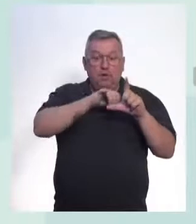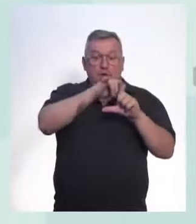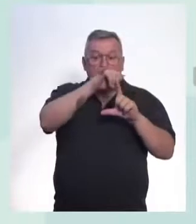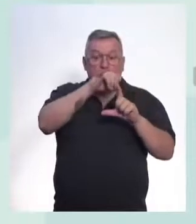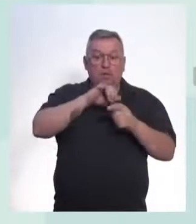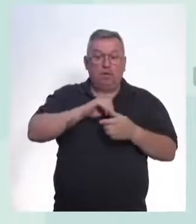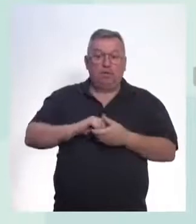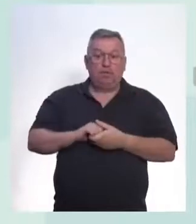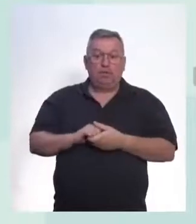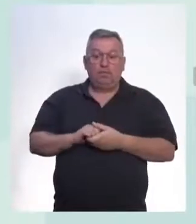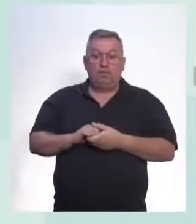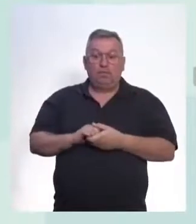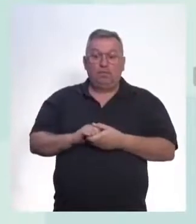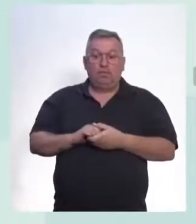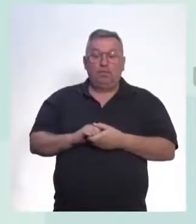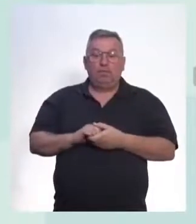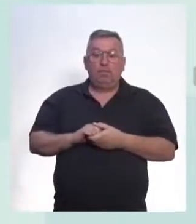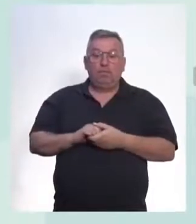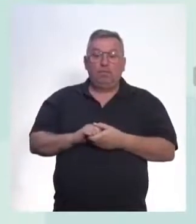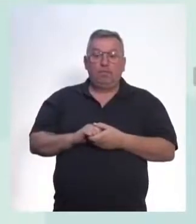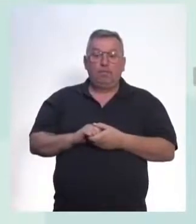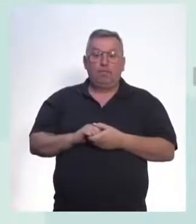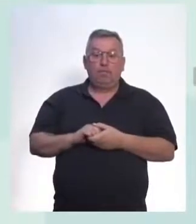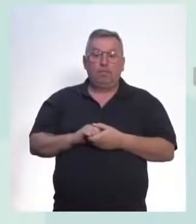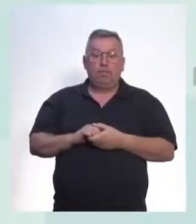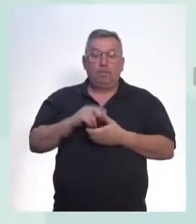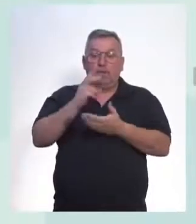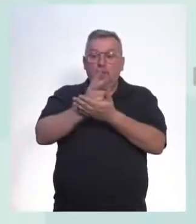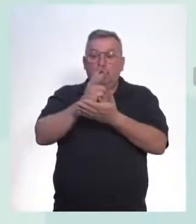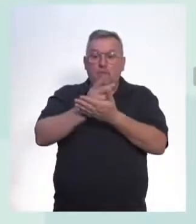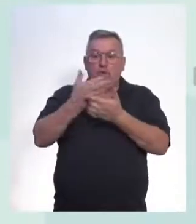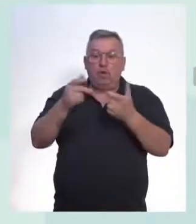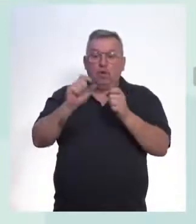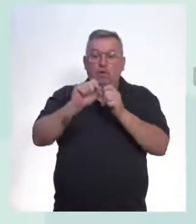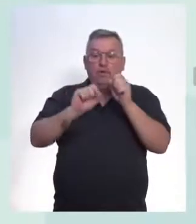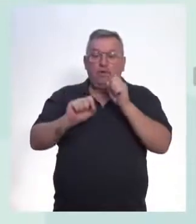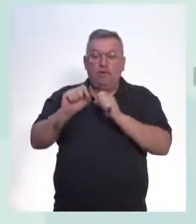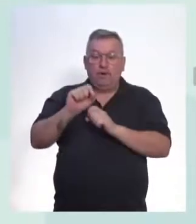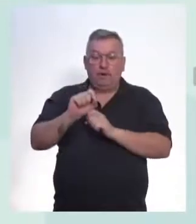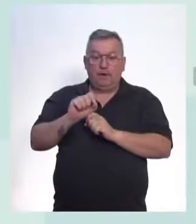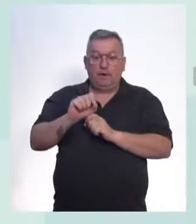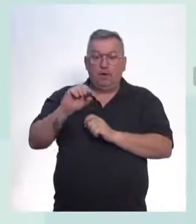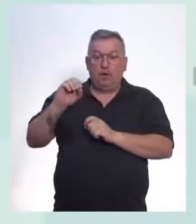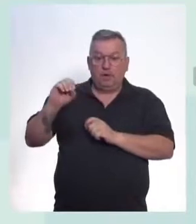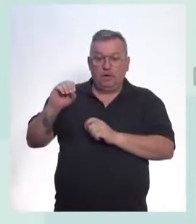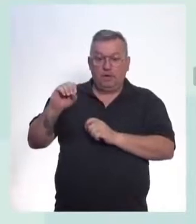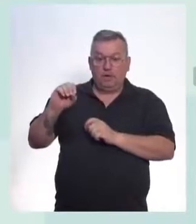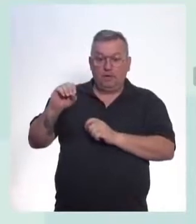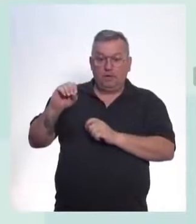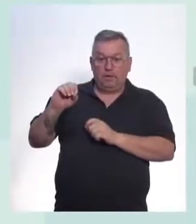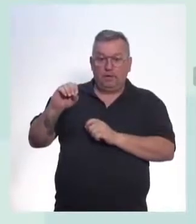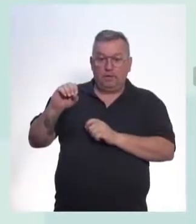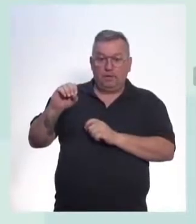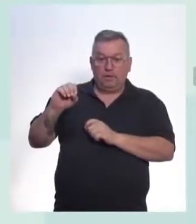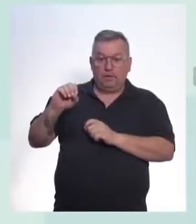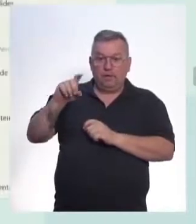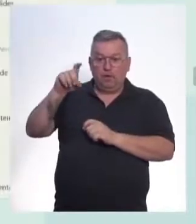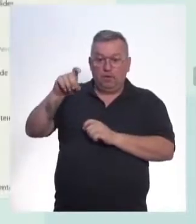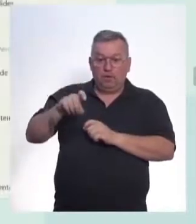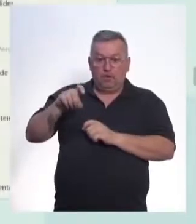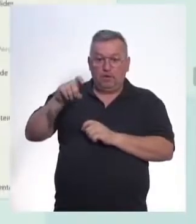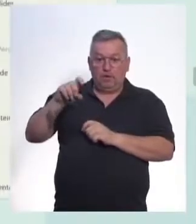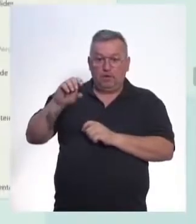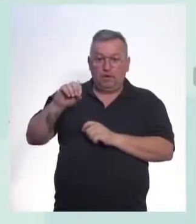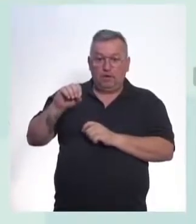1, y menos 3. Mesma coisa foi feita com o zero. No lugar de x,